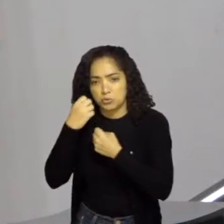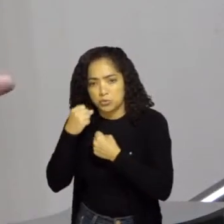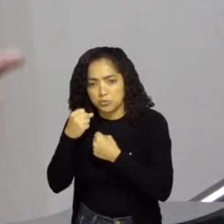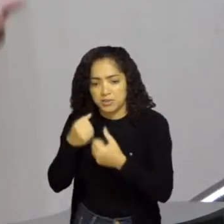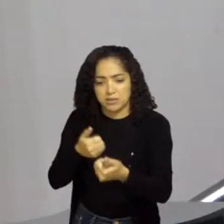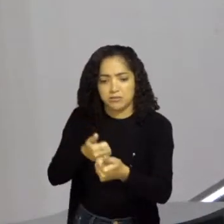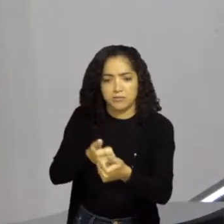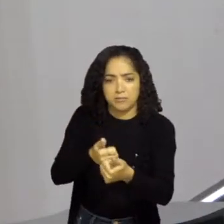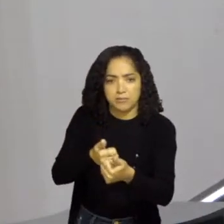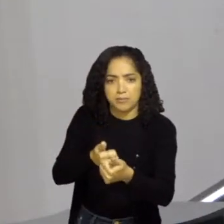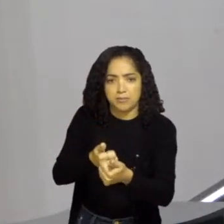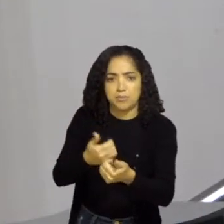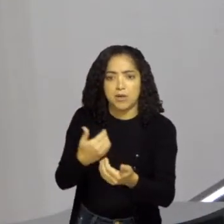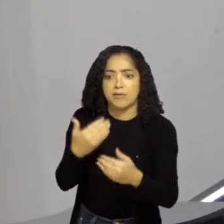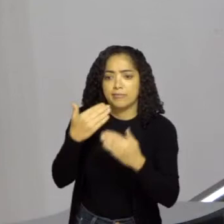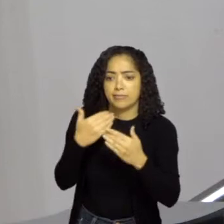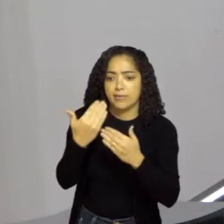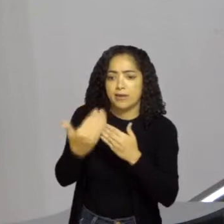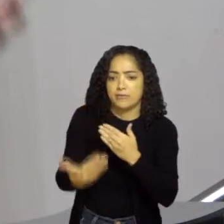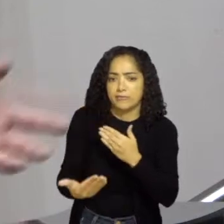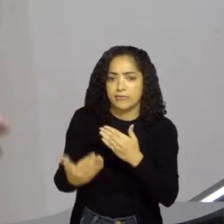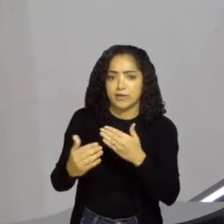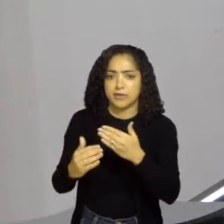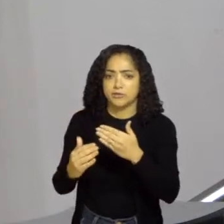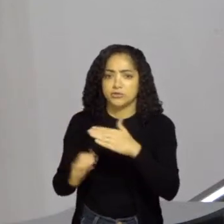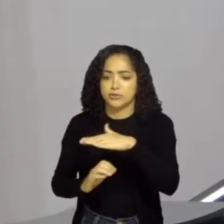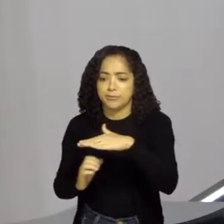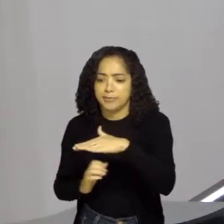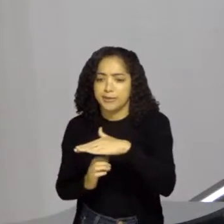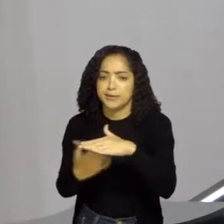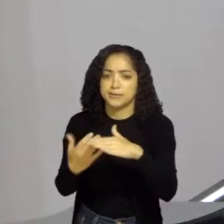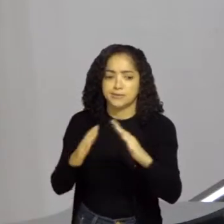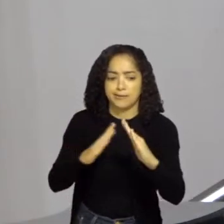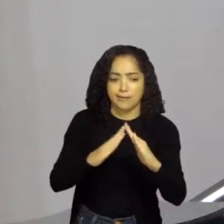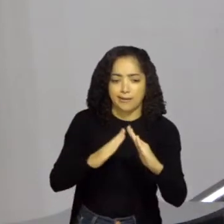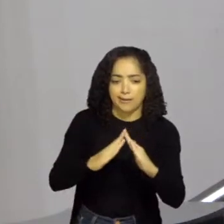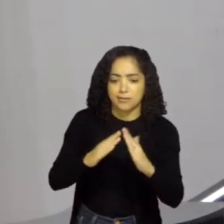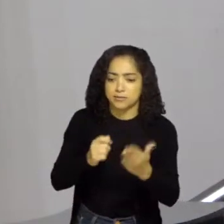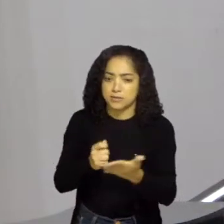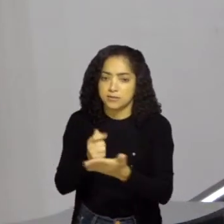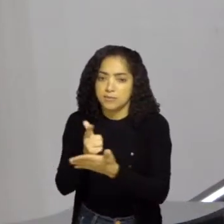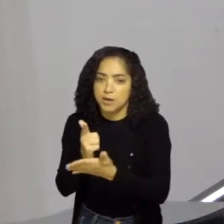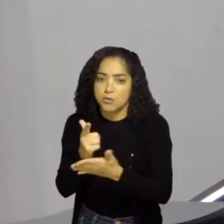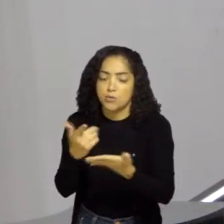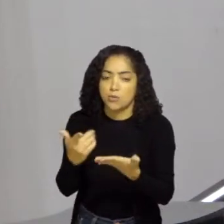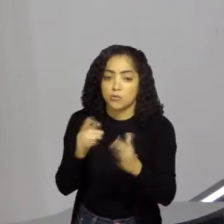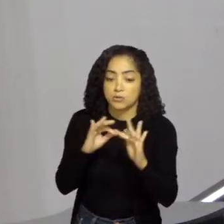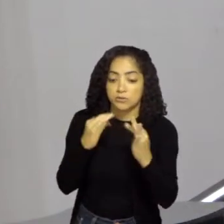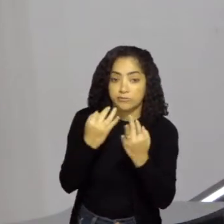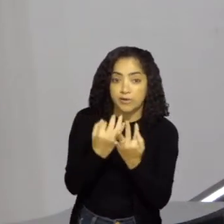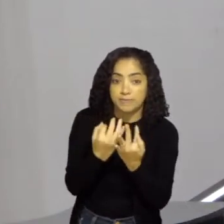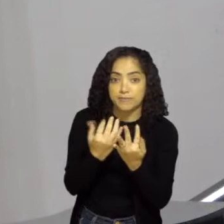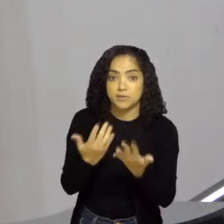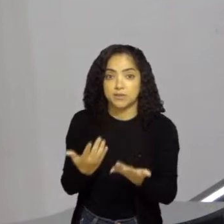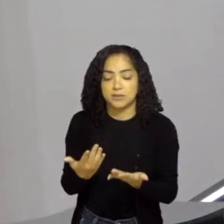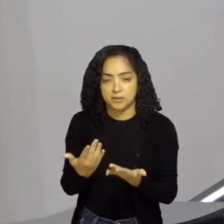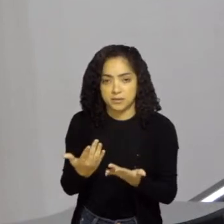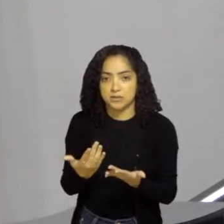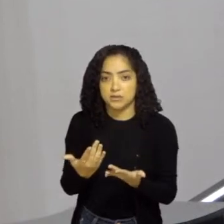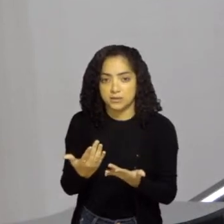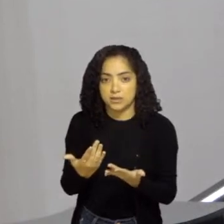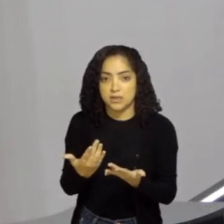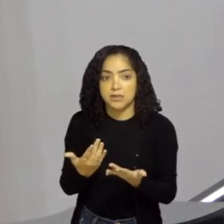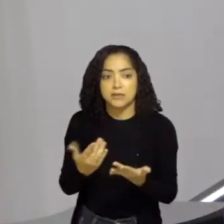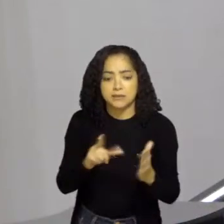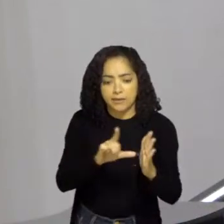da propriedade de alguém que tem registro, que pagou, que tem família, que tem o seu